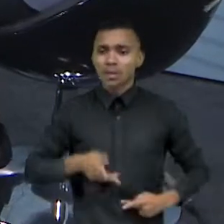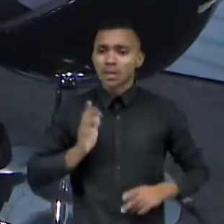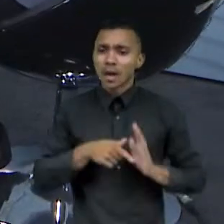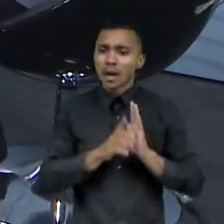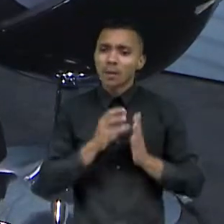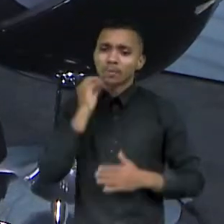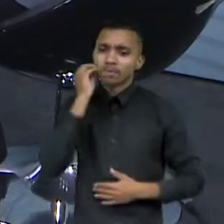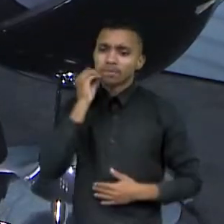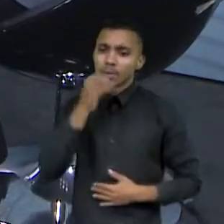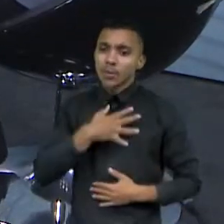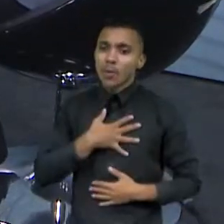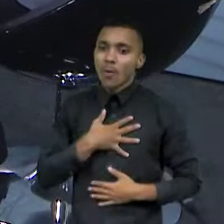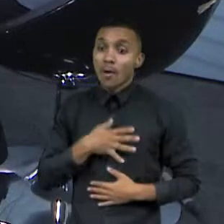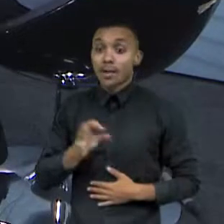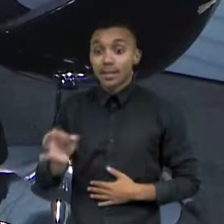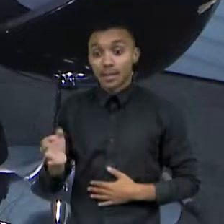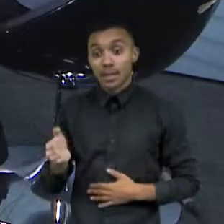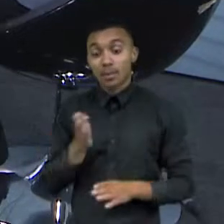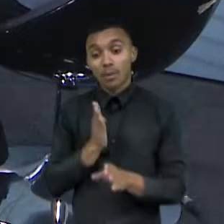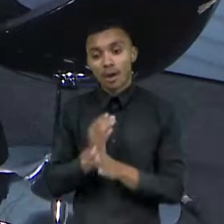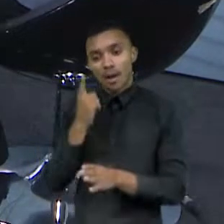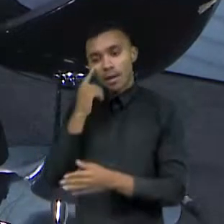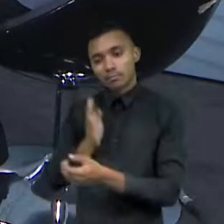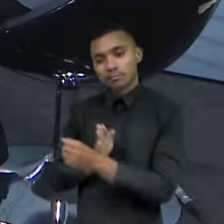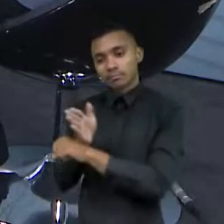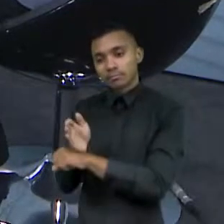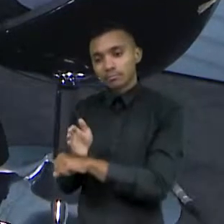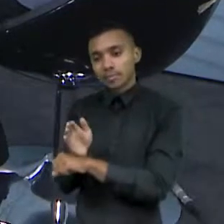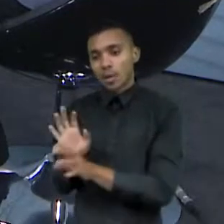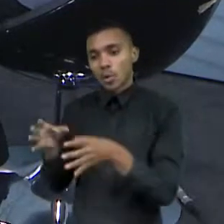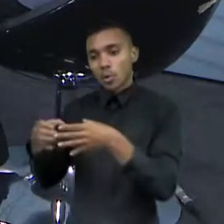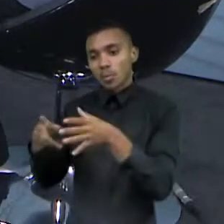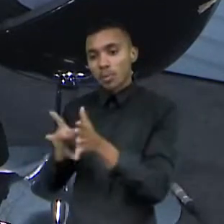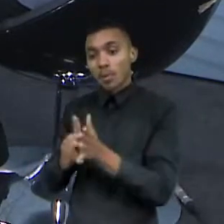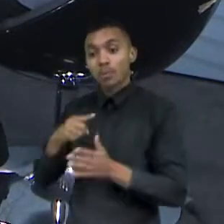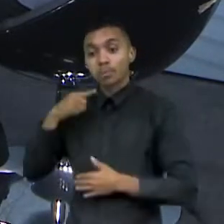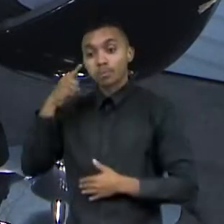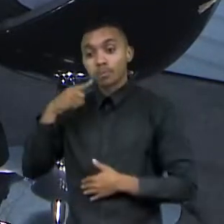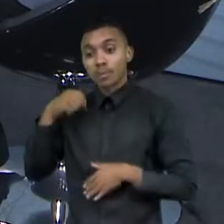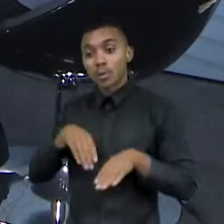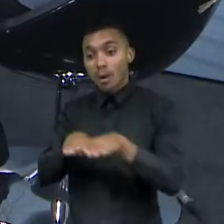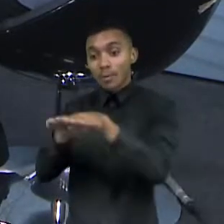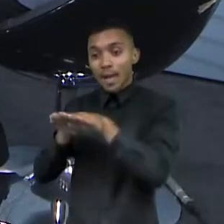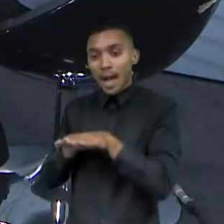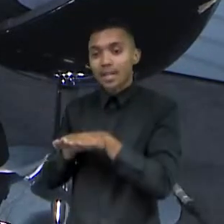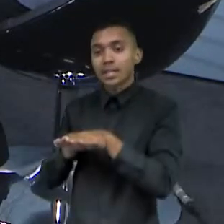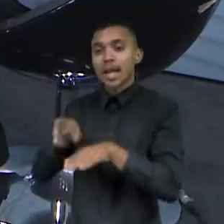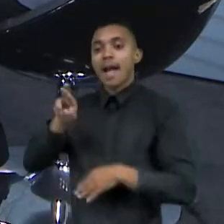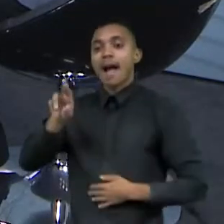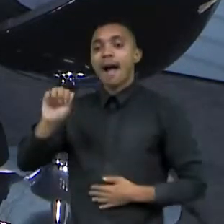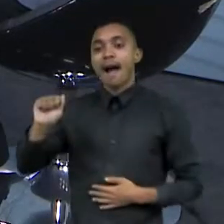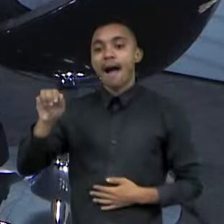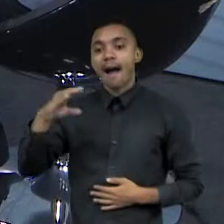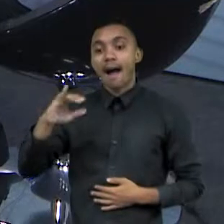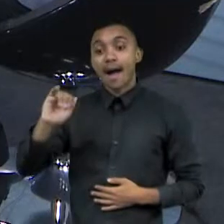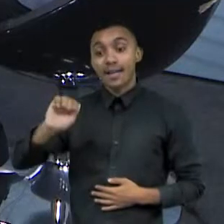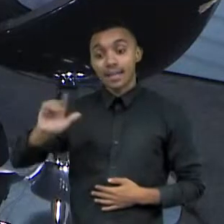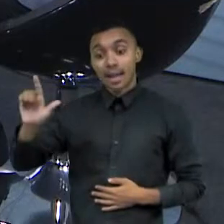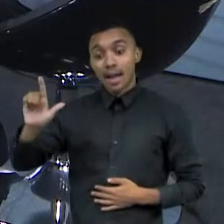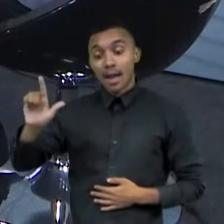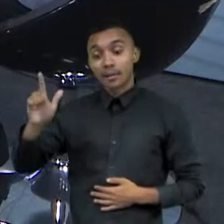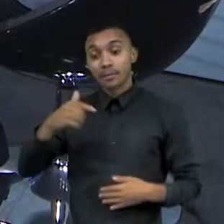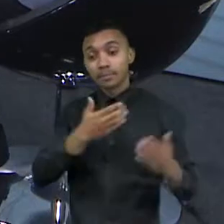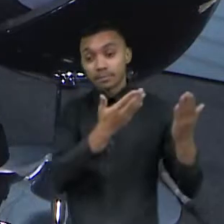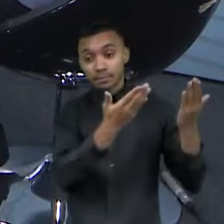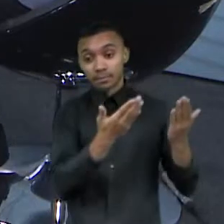assim? Sim. Porque você está na comissão lá da igualdade da OAB, igualdade racial. E o doutor Miguel